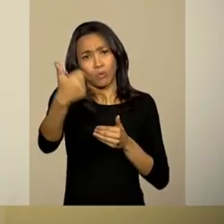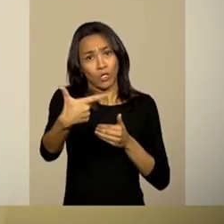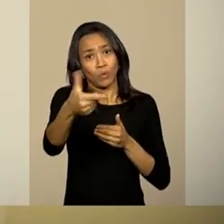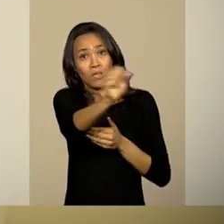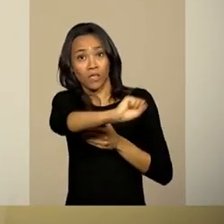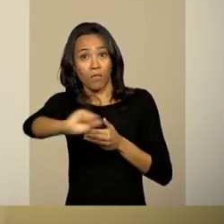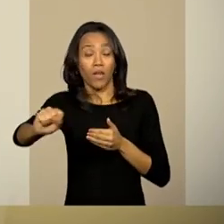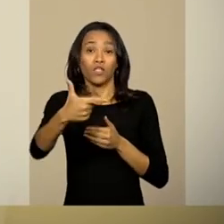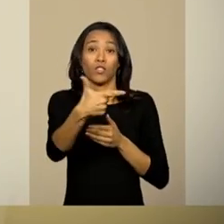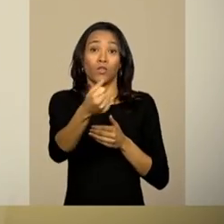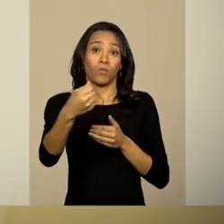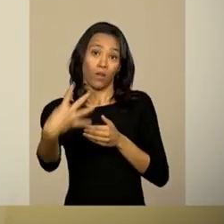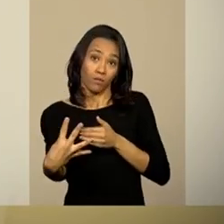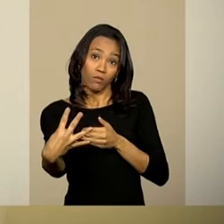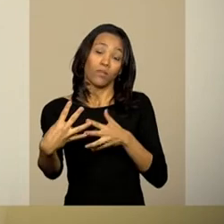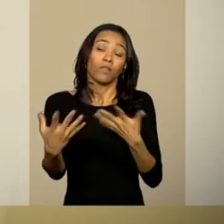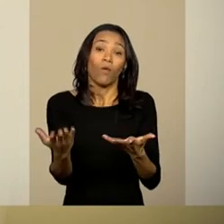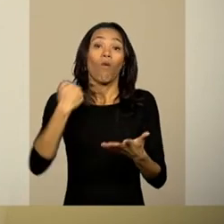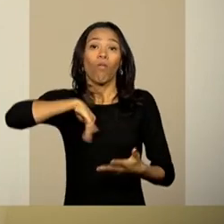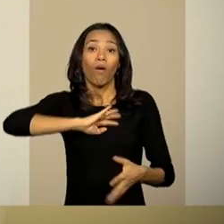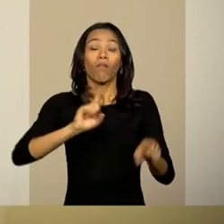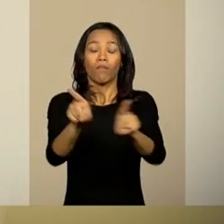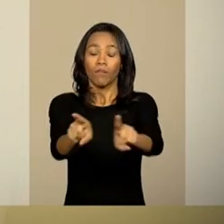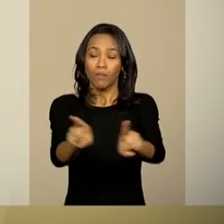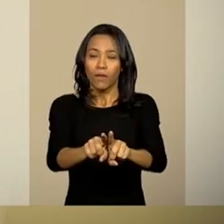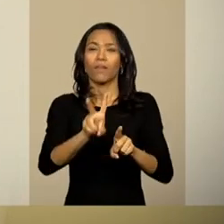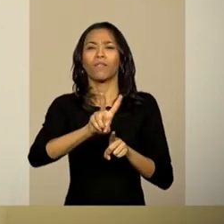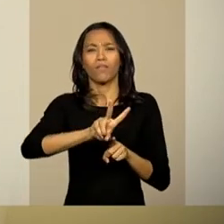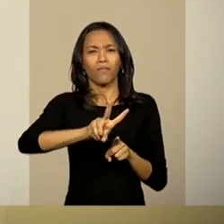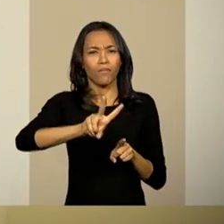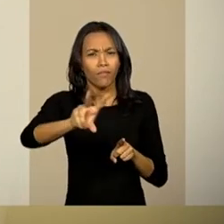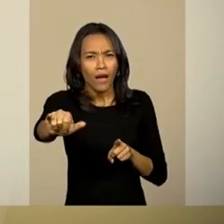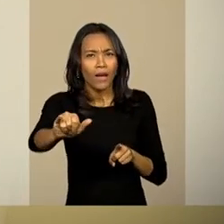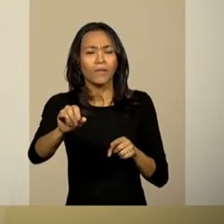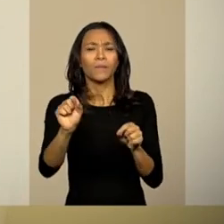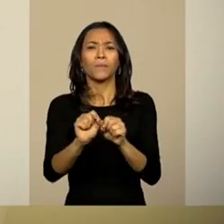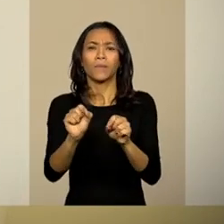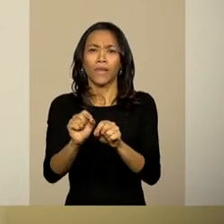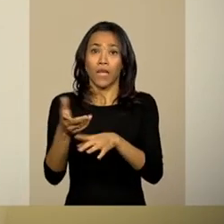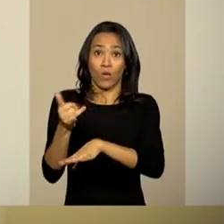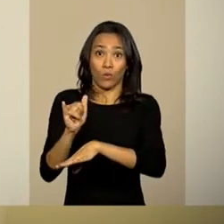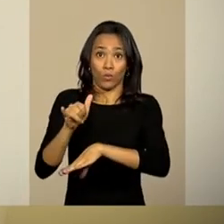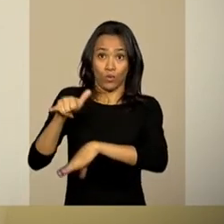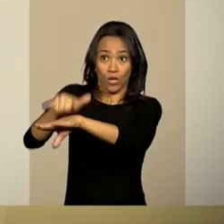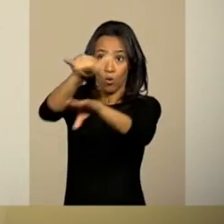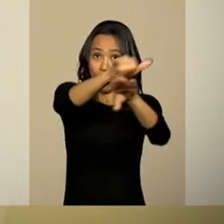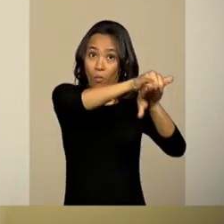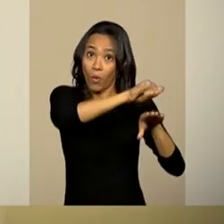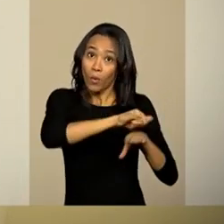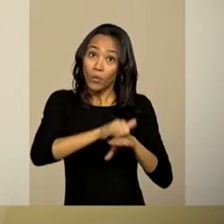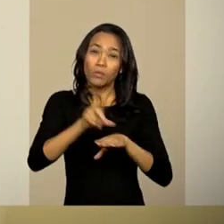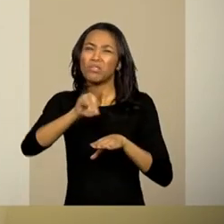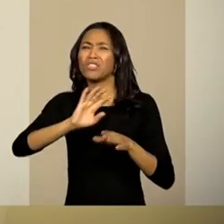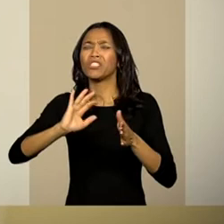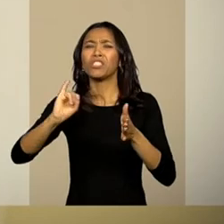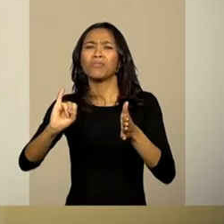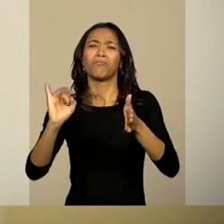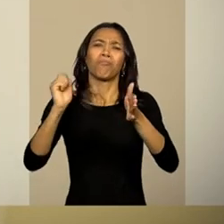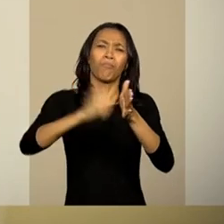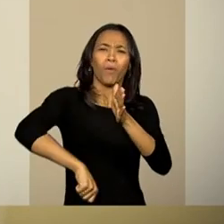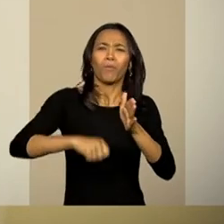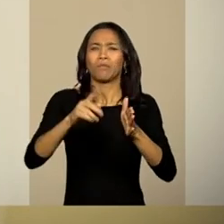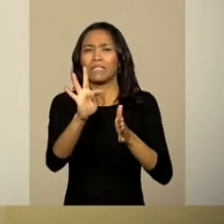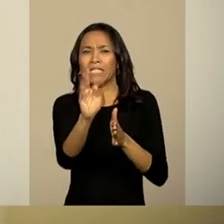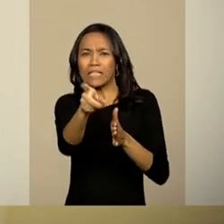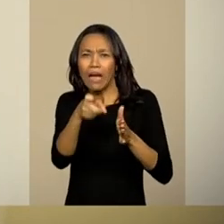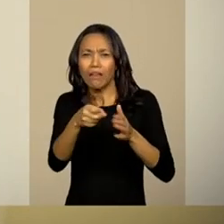semestre de 2014. Nós vamos também, Luciano, isentar os aeroportos regionais de todas as tarifas